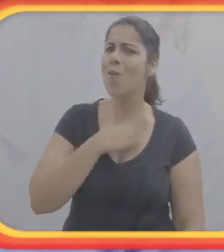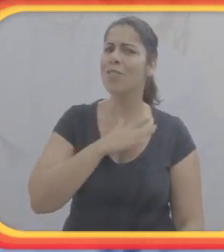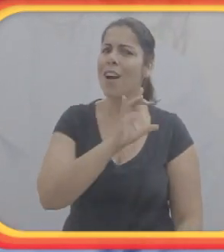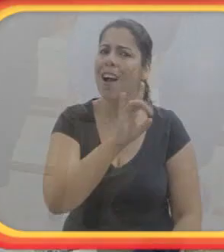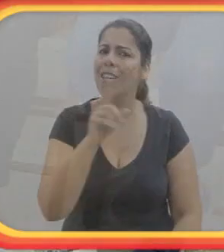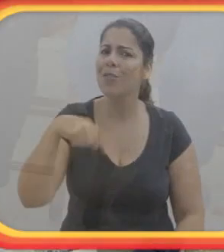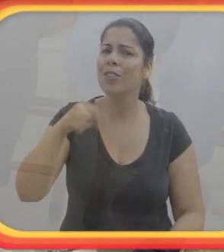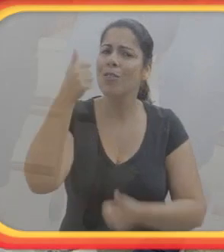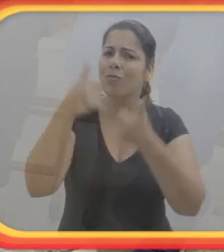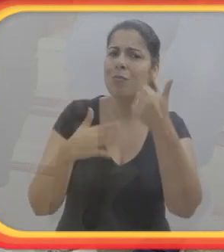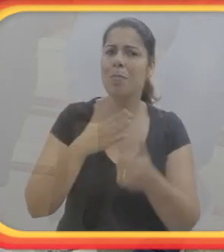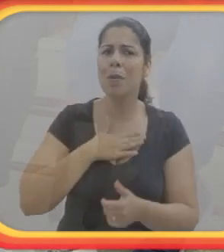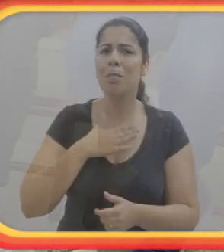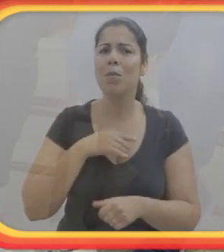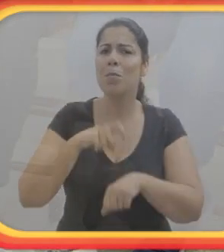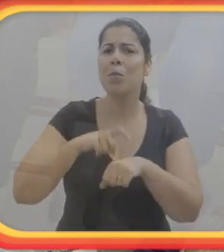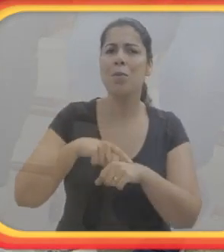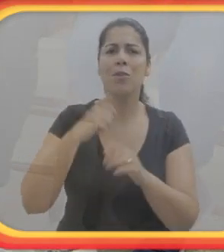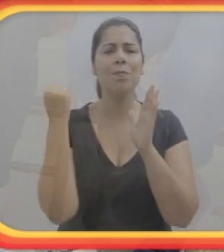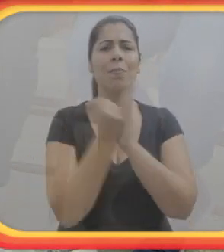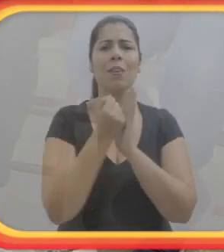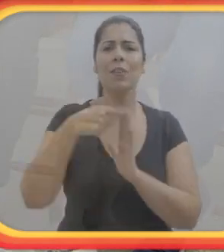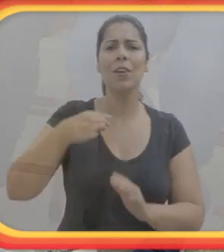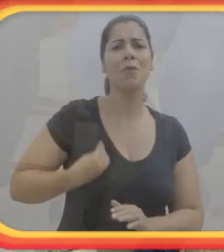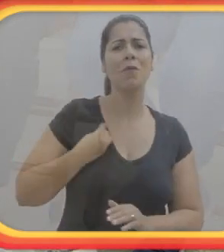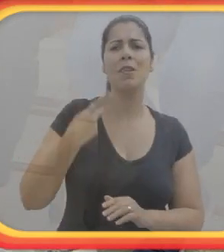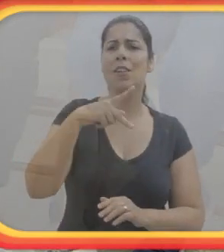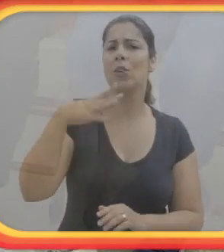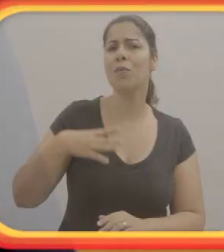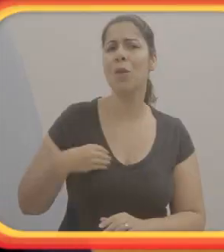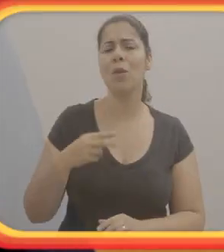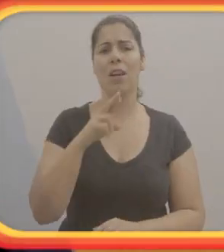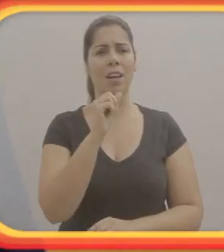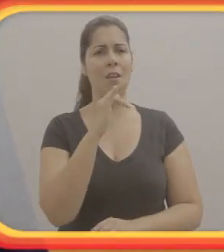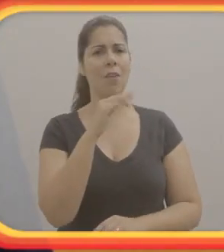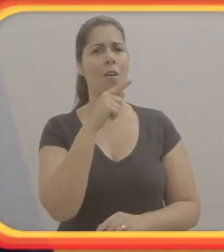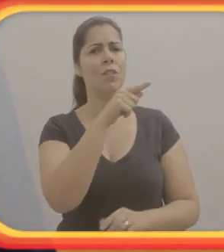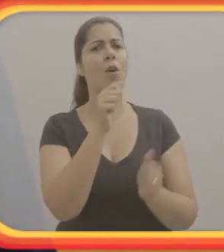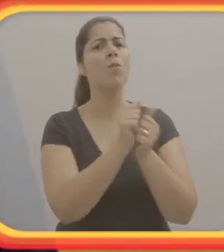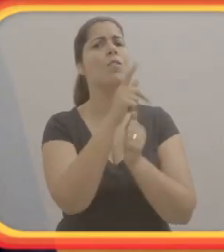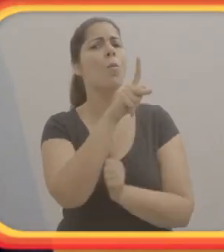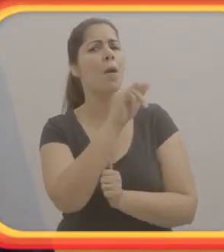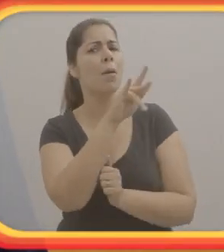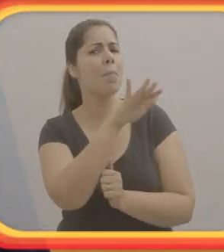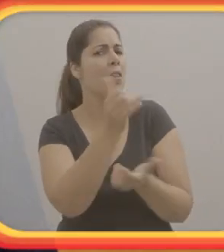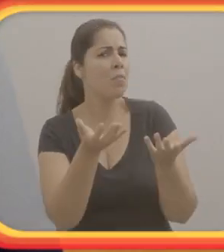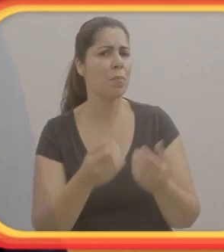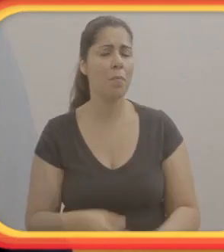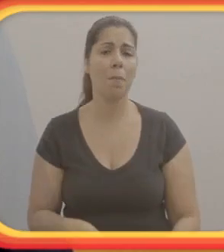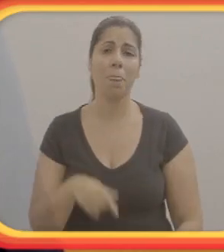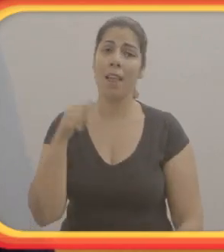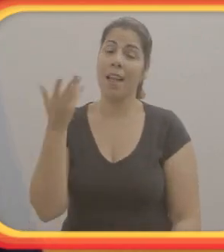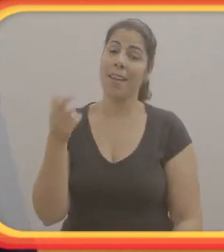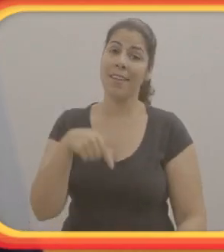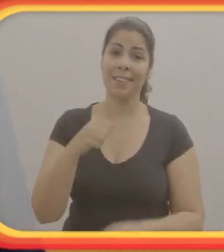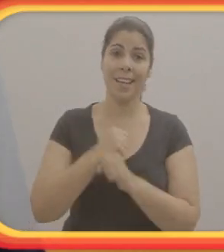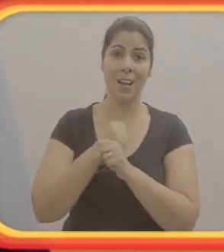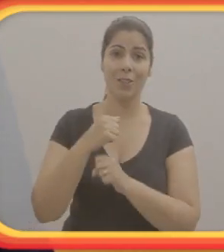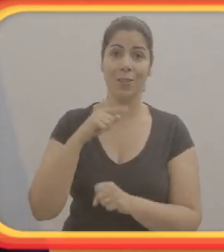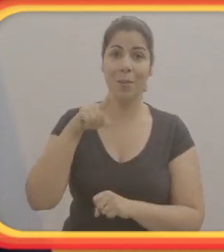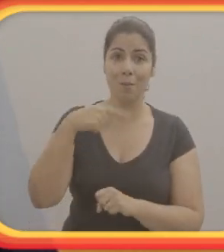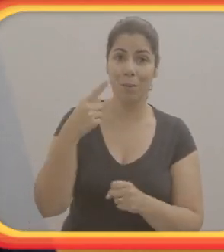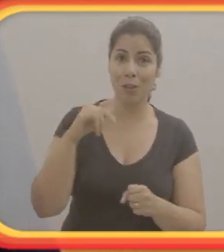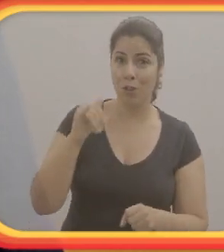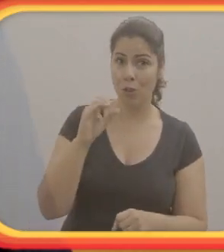participarem das atividades artísticas. Super legal. Eu gostaria que cada um de vocês contasse para mim um momento marcante